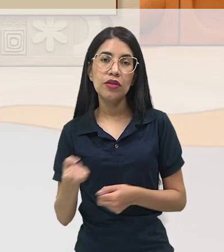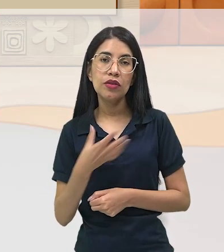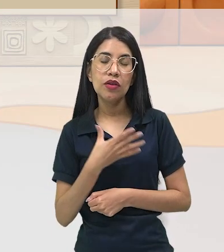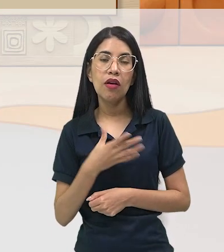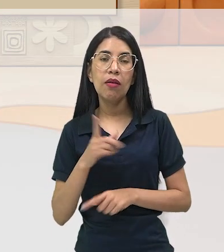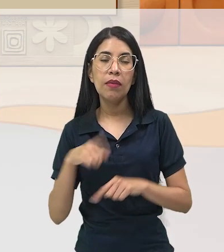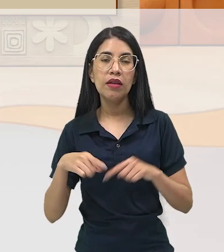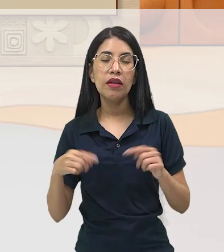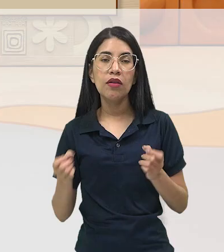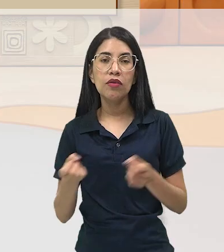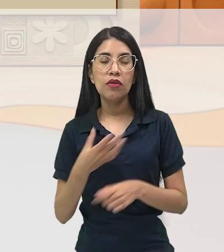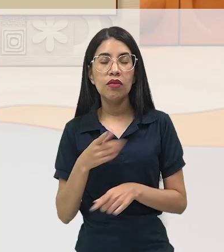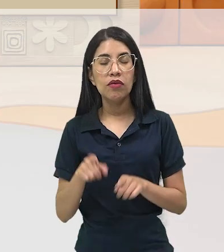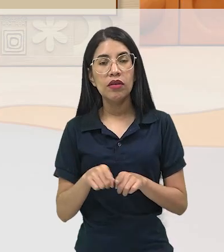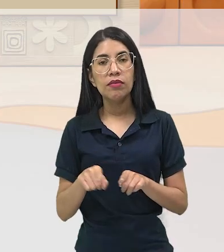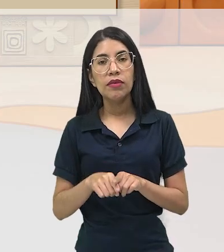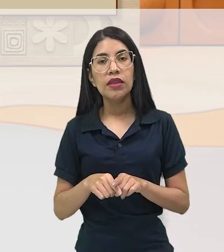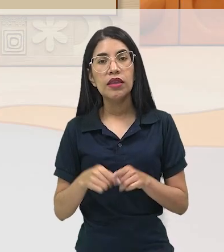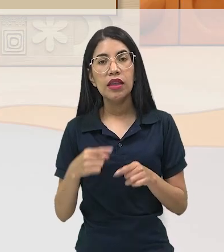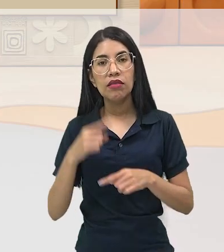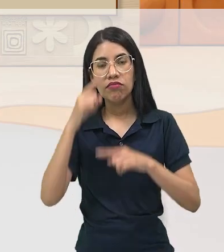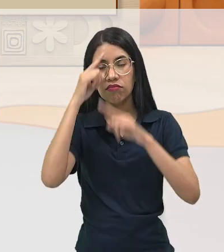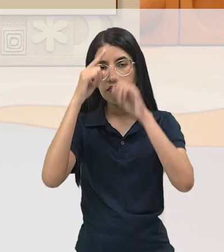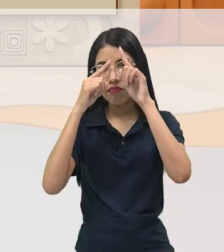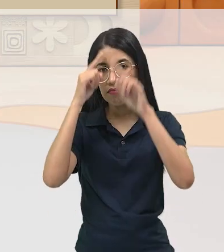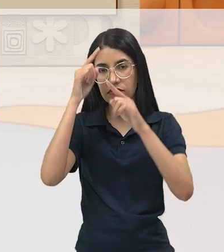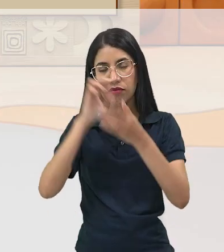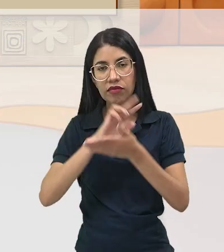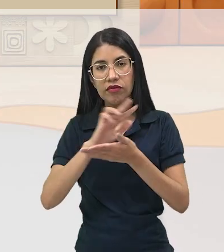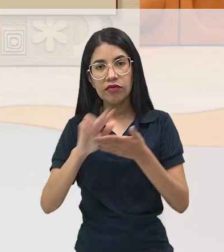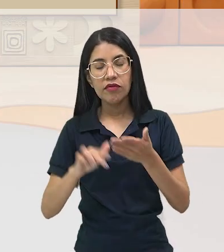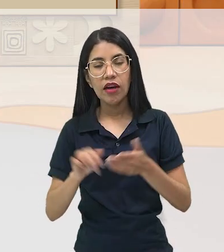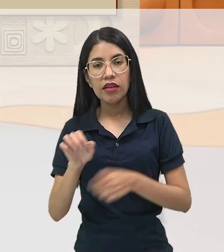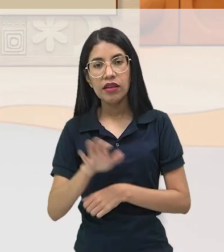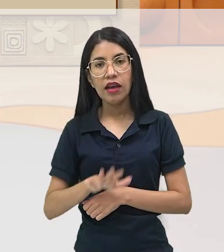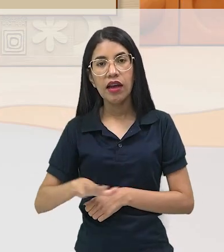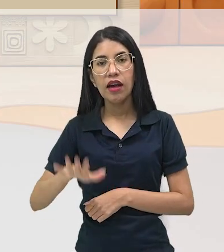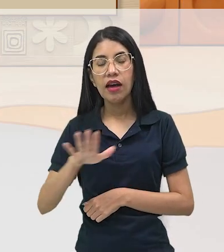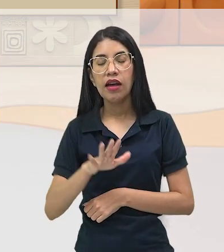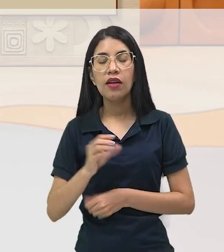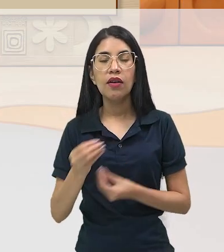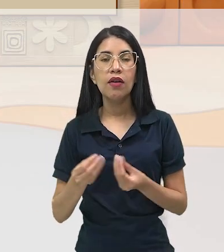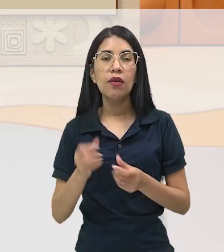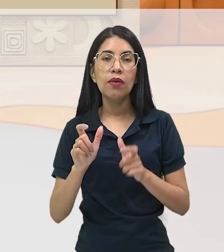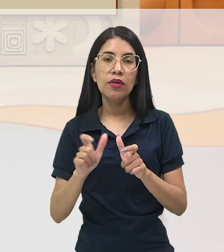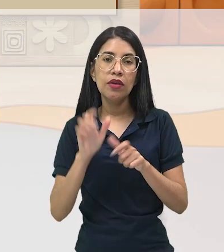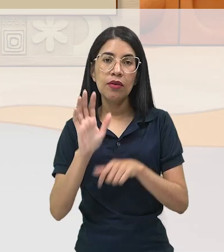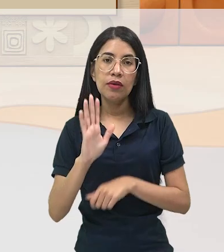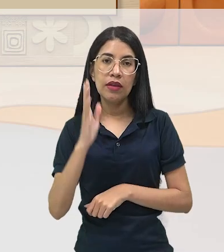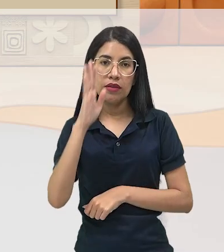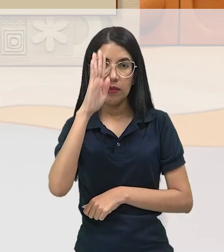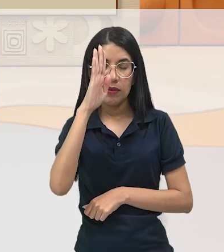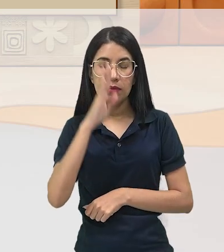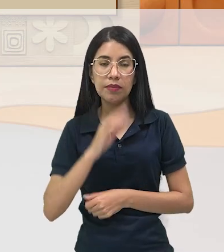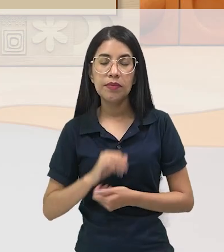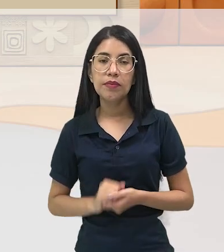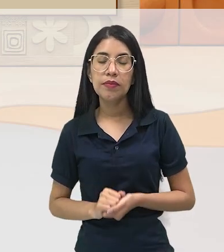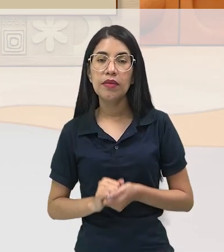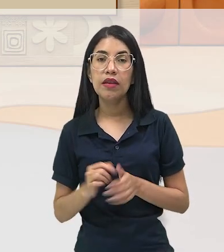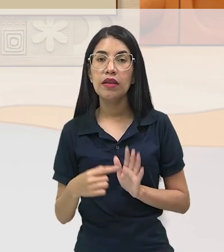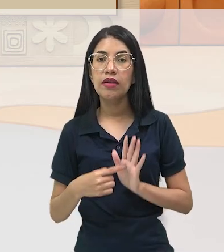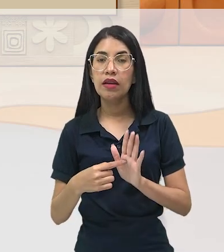inovadores e possui ali uma mente criativa que a gente vai já verificar qual é essa região nos Estados Unidos. Então a gente começa trazendo para vocês